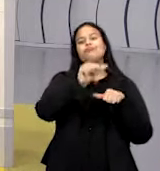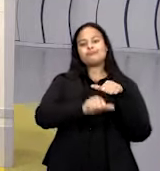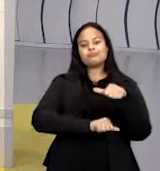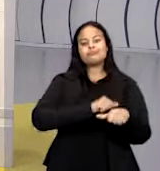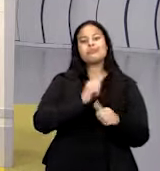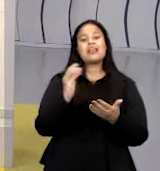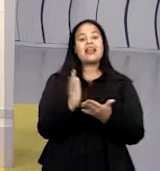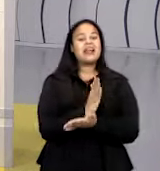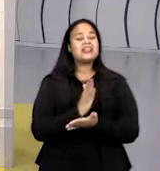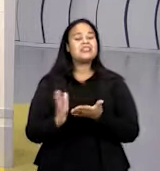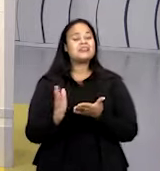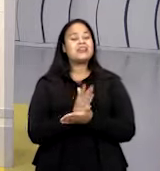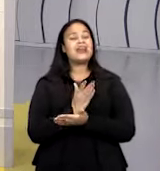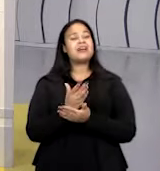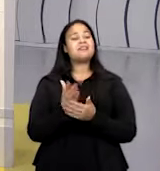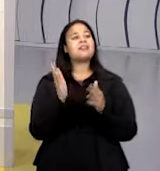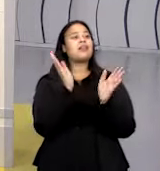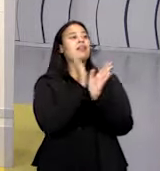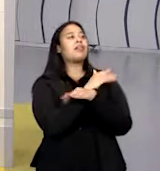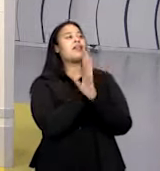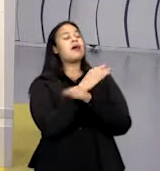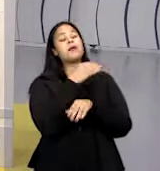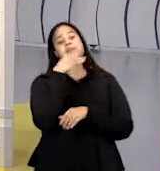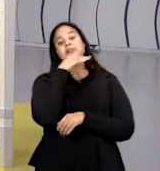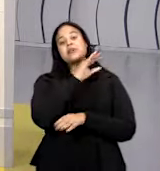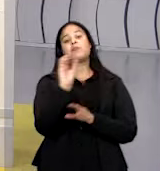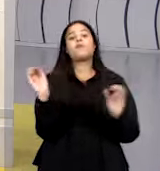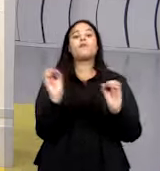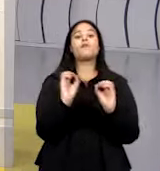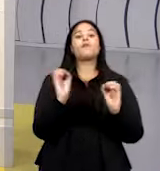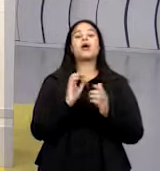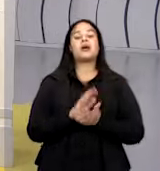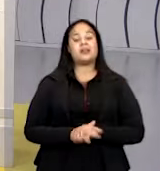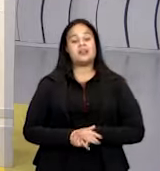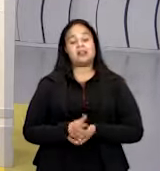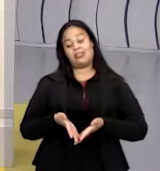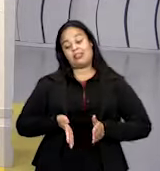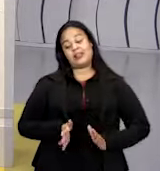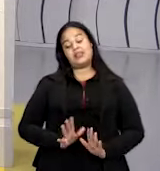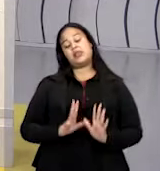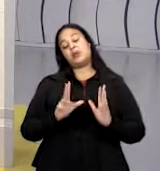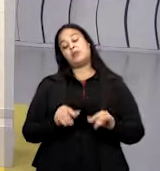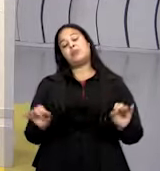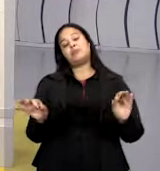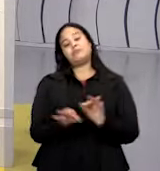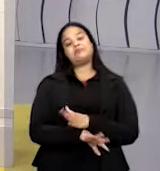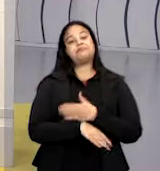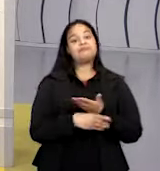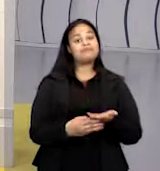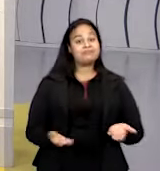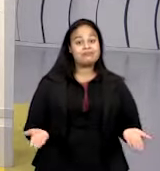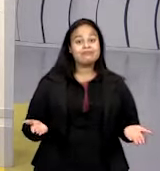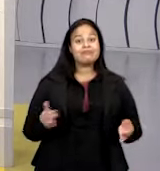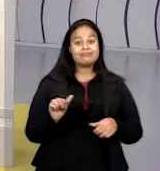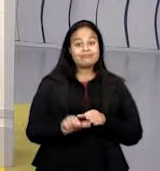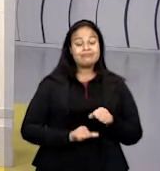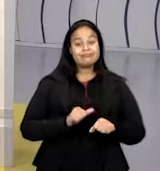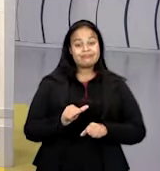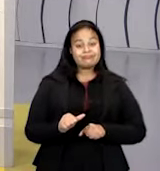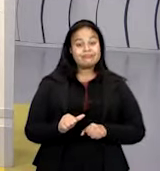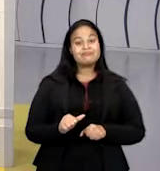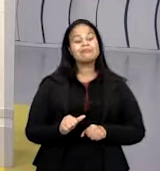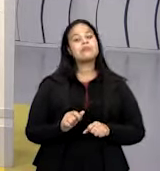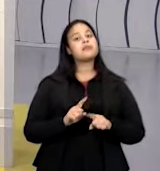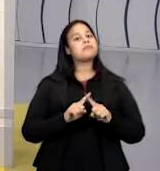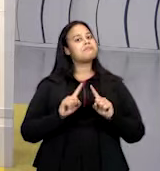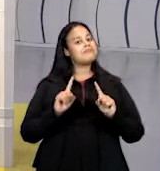vezes nós nem nos damos conta disso, porque quando a gente nasceu já estava tudo ali, já estava modificado. Mas